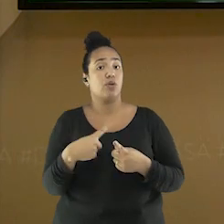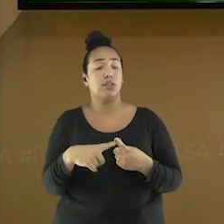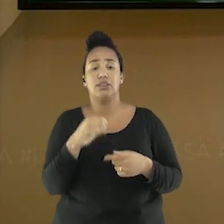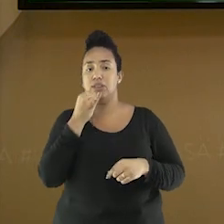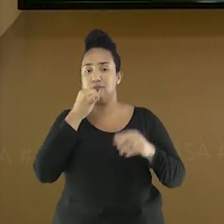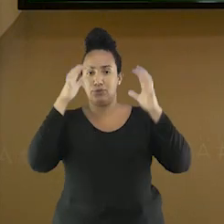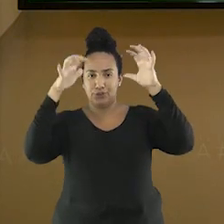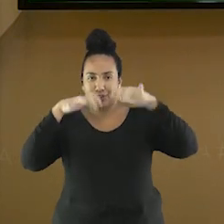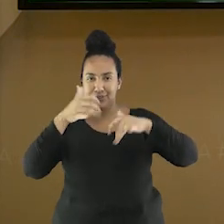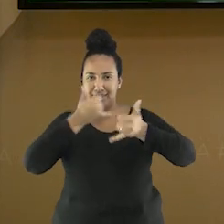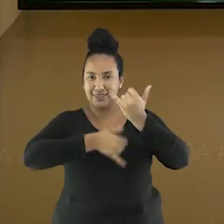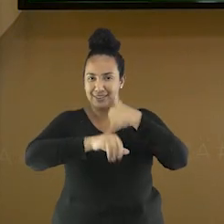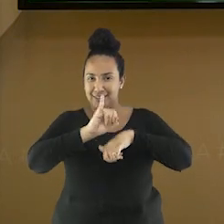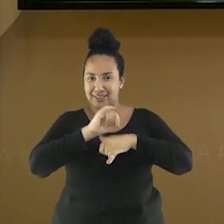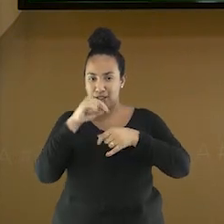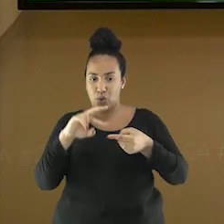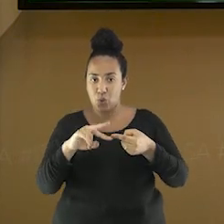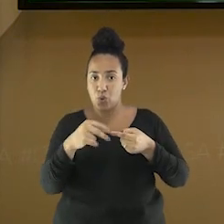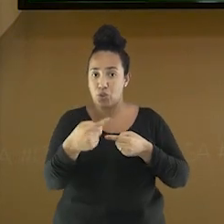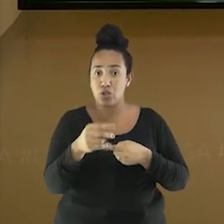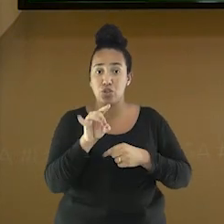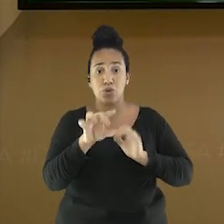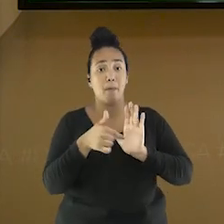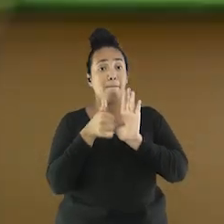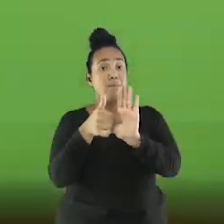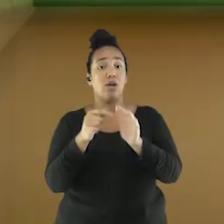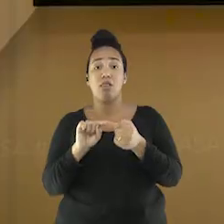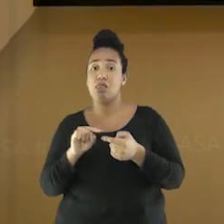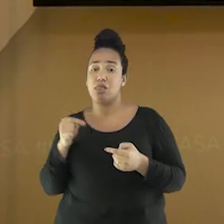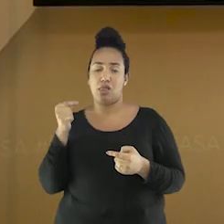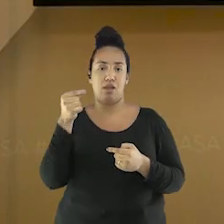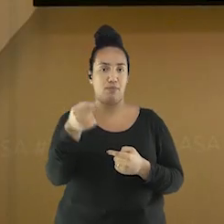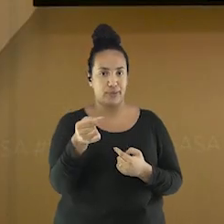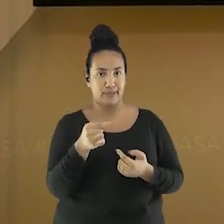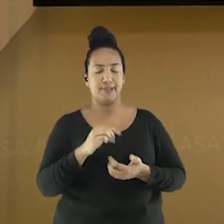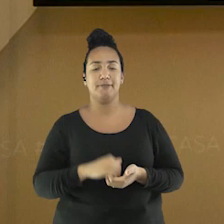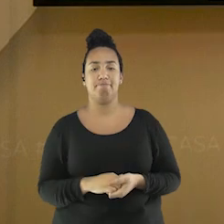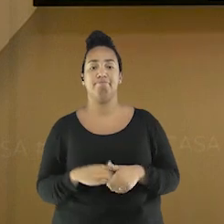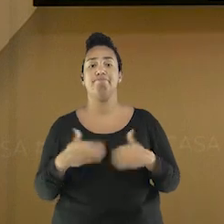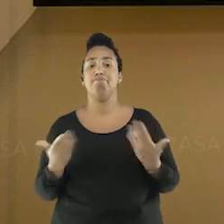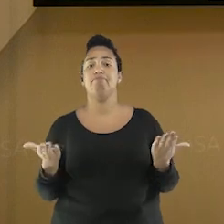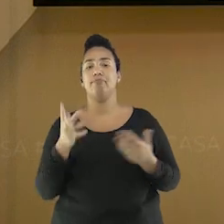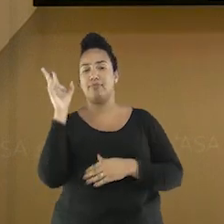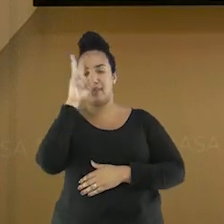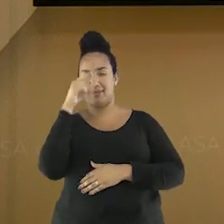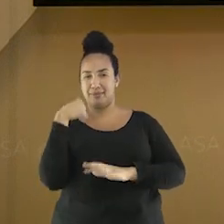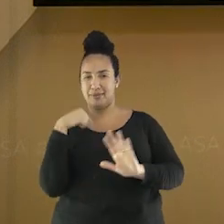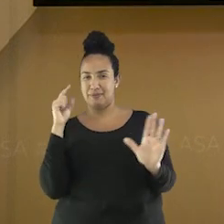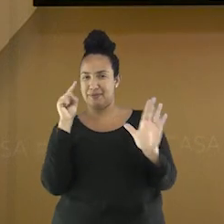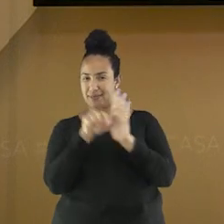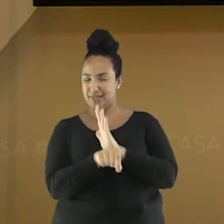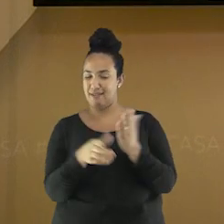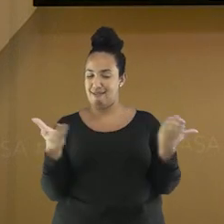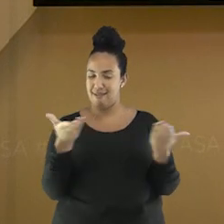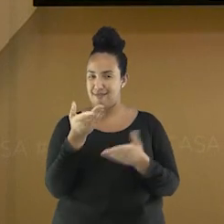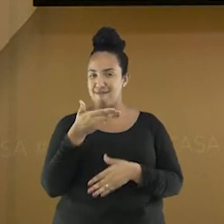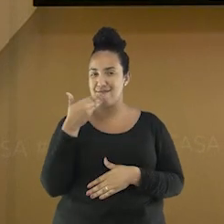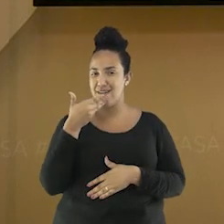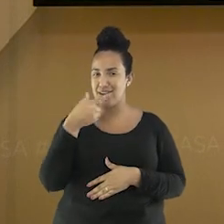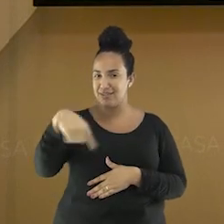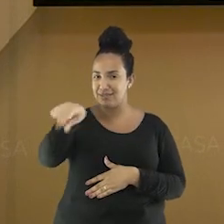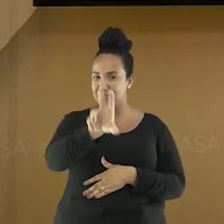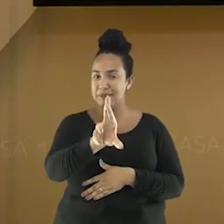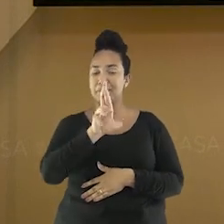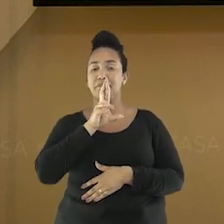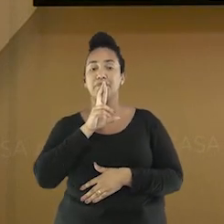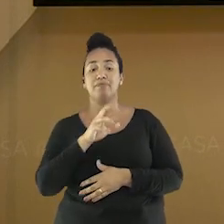pela chuva ácida só vão aparecer muito mais adiante. E voltamos à nossa pergunta do dia. Ficou mais fácil de responder agora, né?